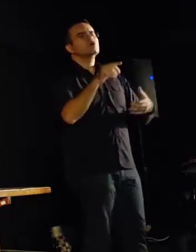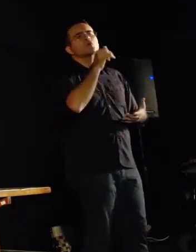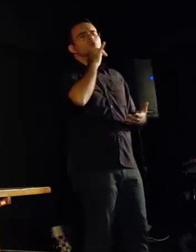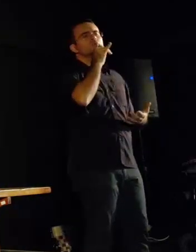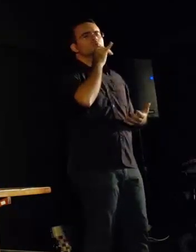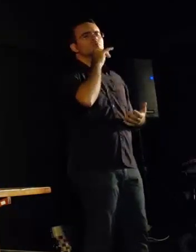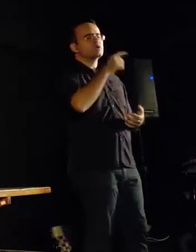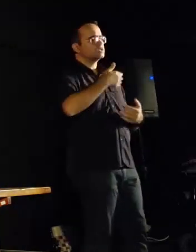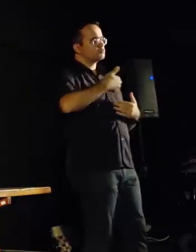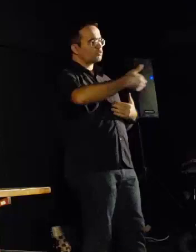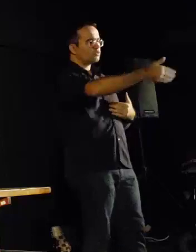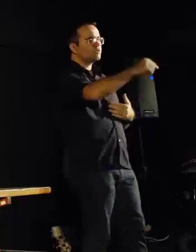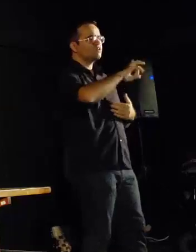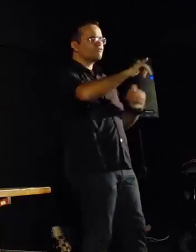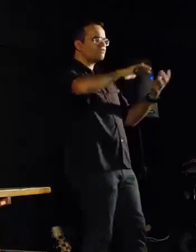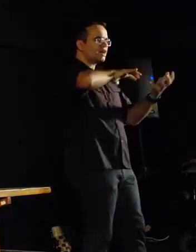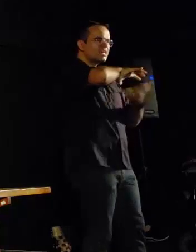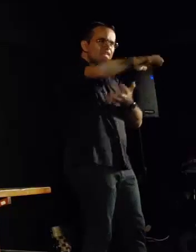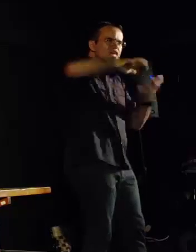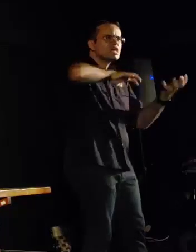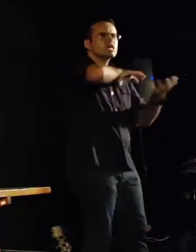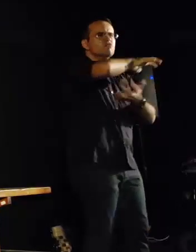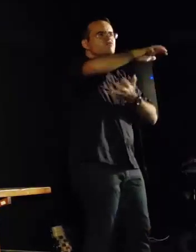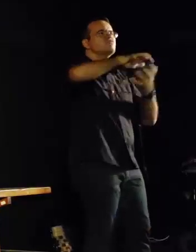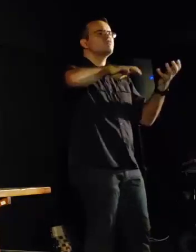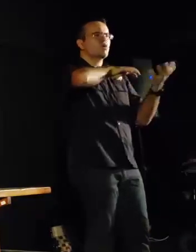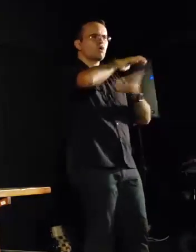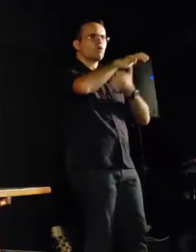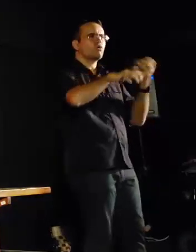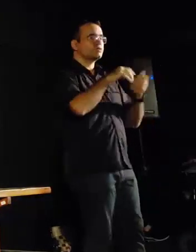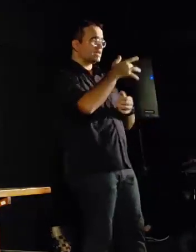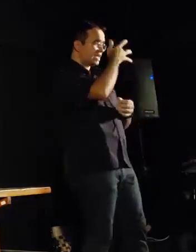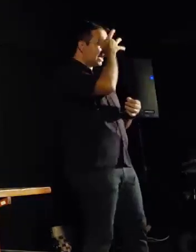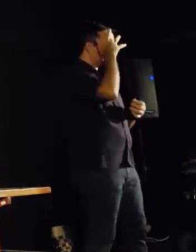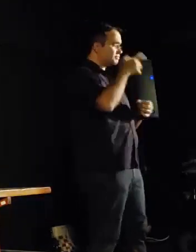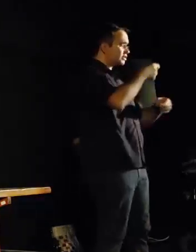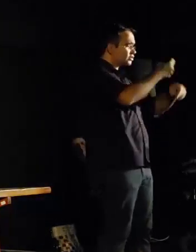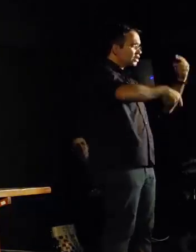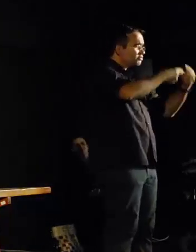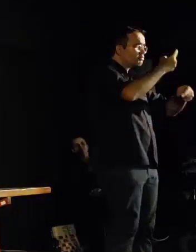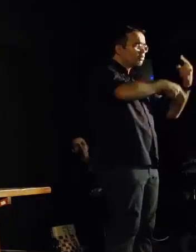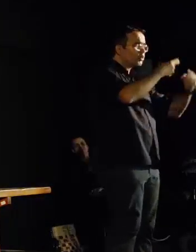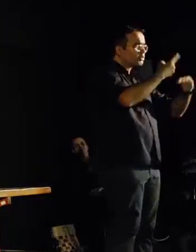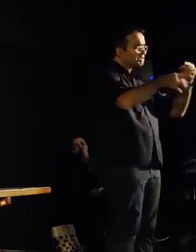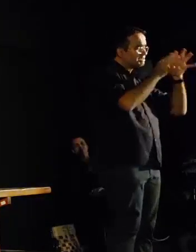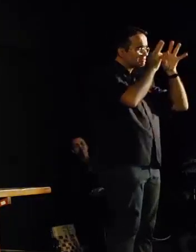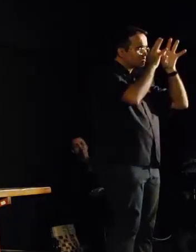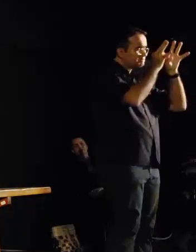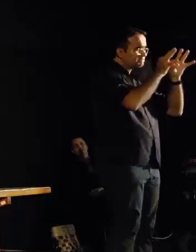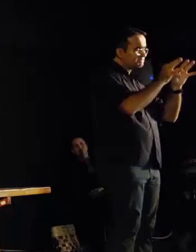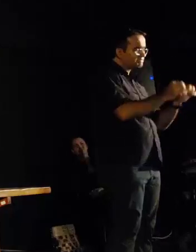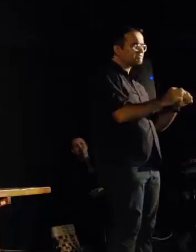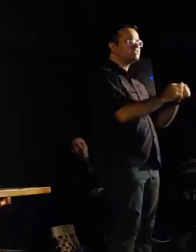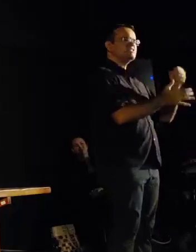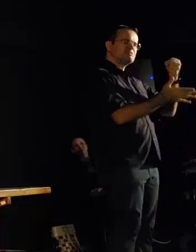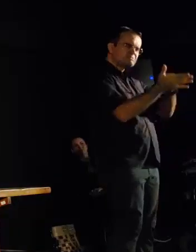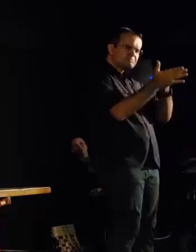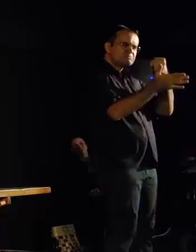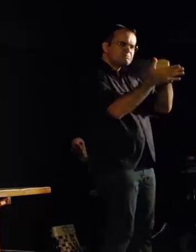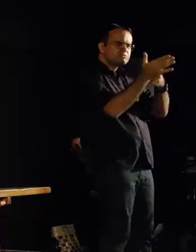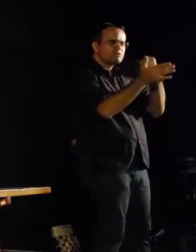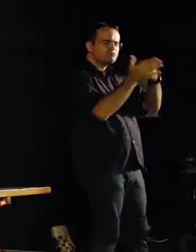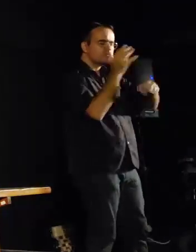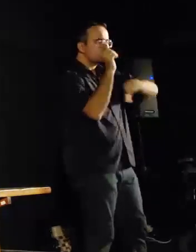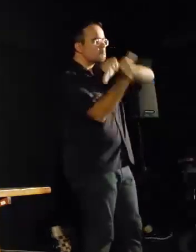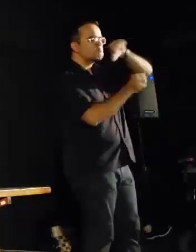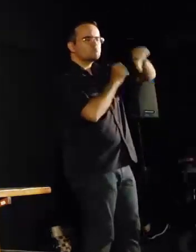de revolta que se anuncia, para que essa insatisfação política e toda essa insistência de mudança, que ela possa se incorporar, e